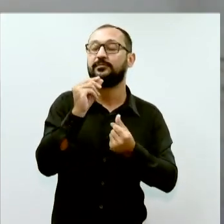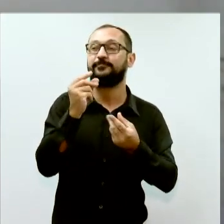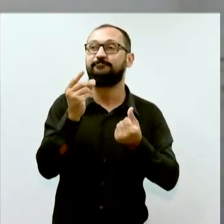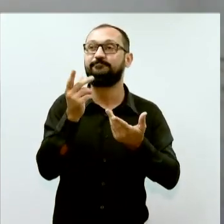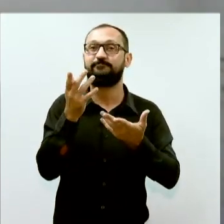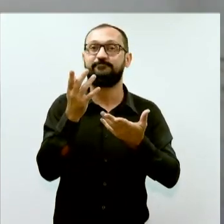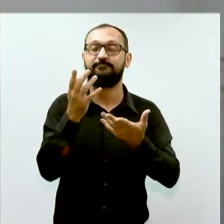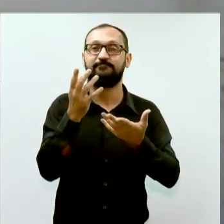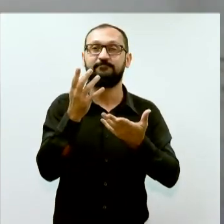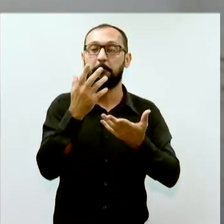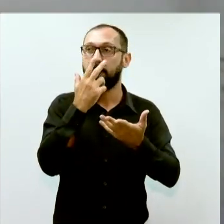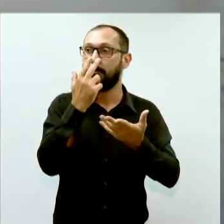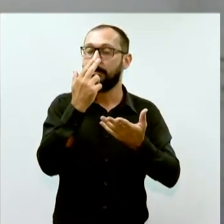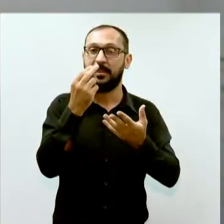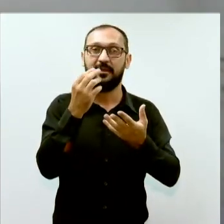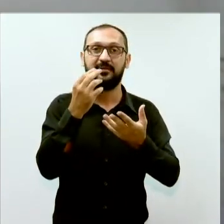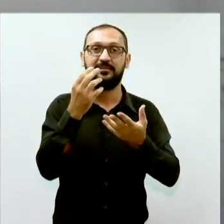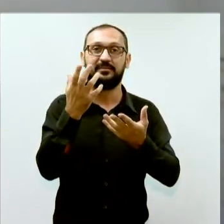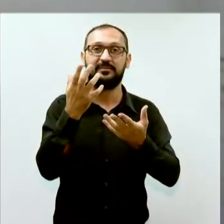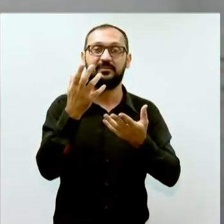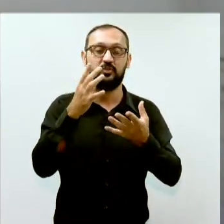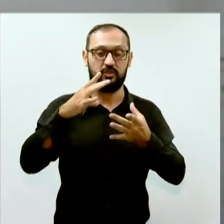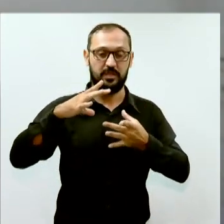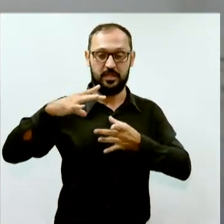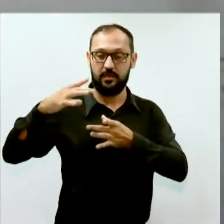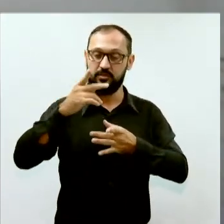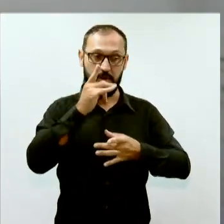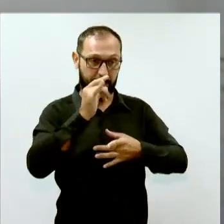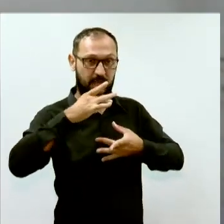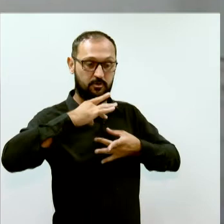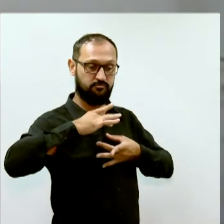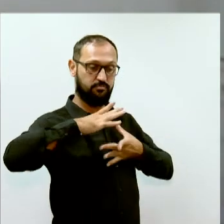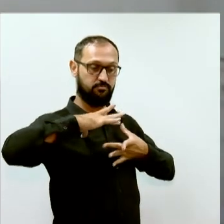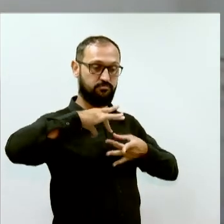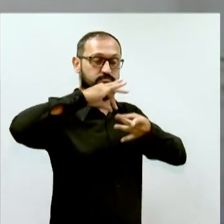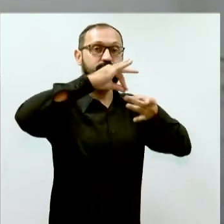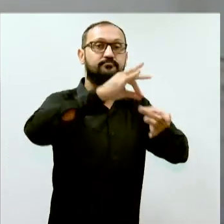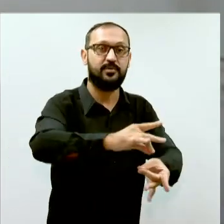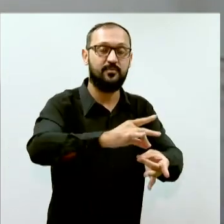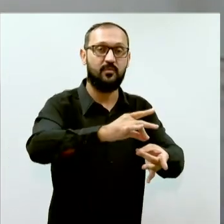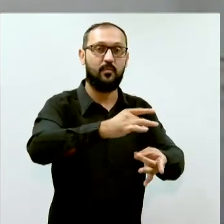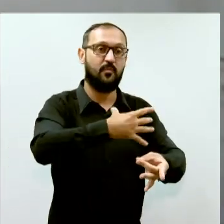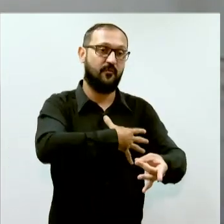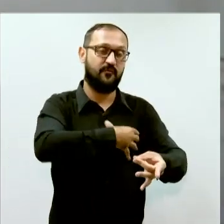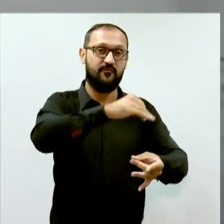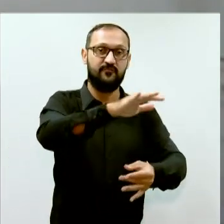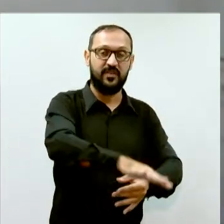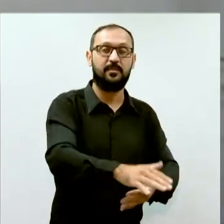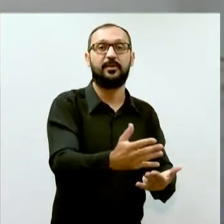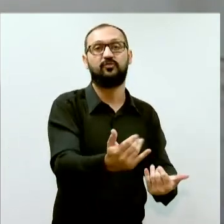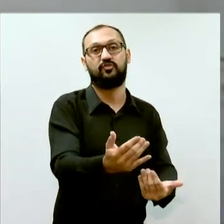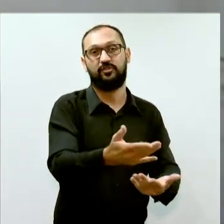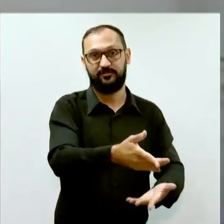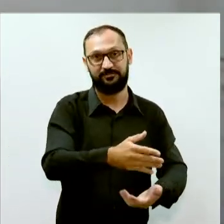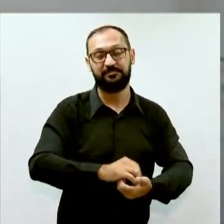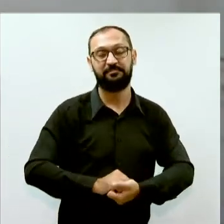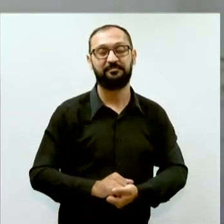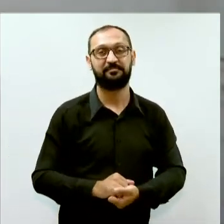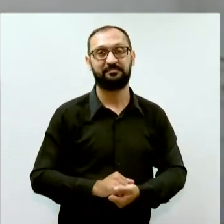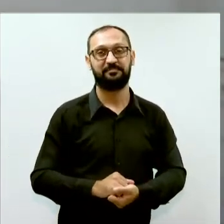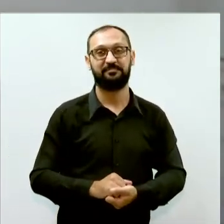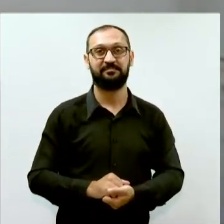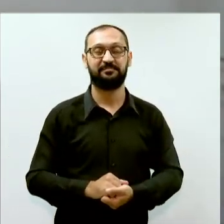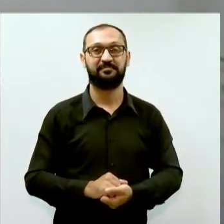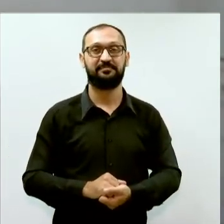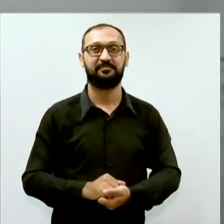ele numa outra função, tirar ele de pai e colocar ele como filho mais novo.